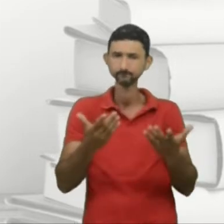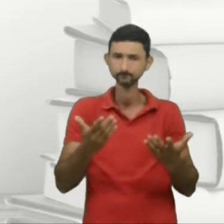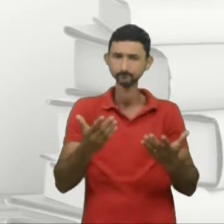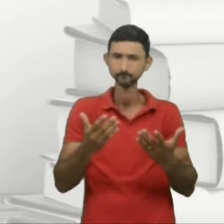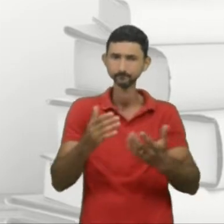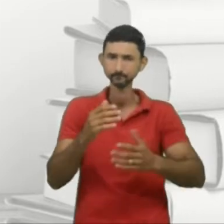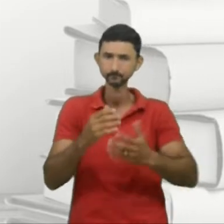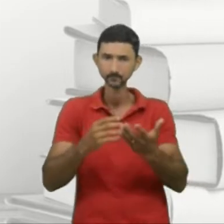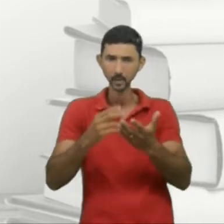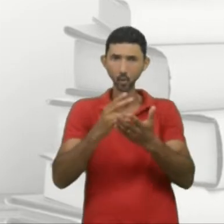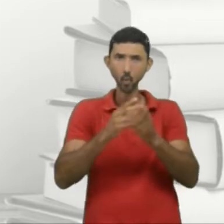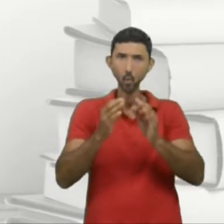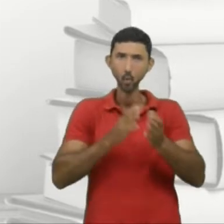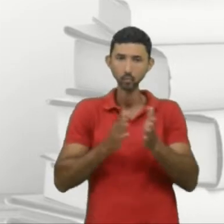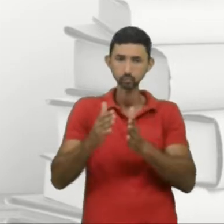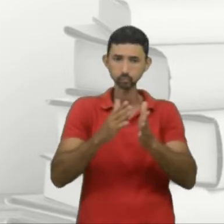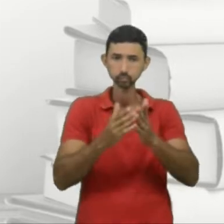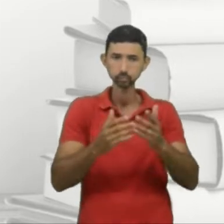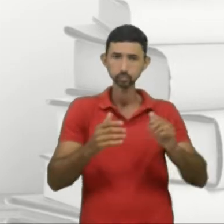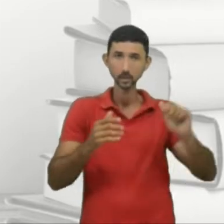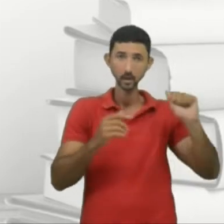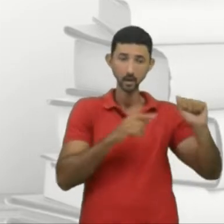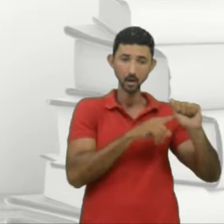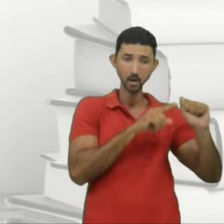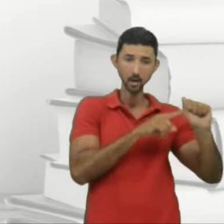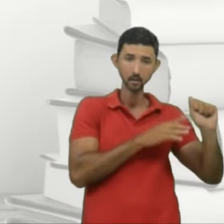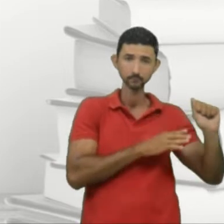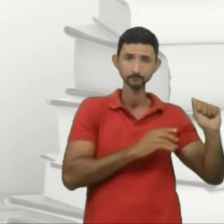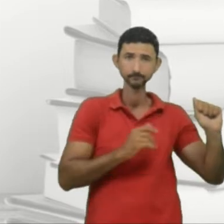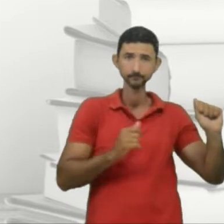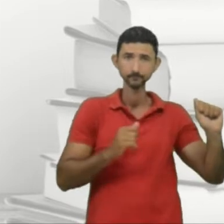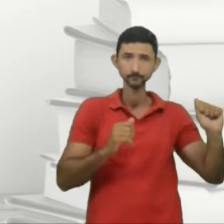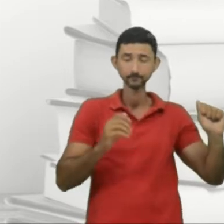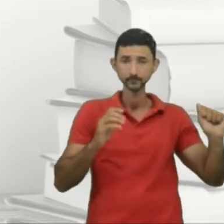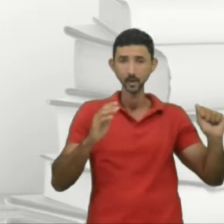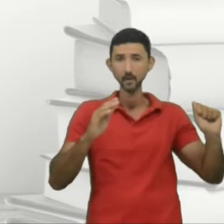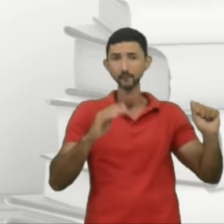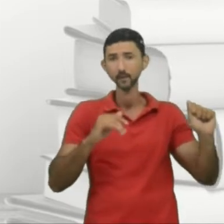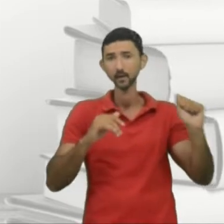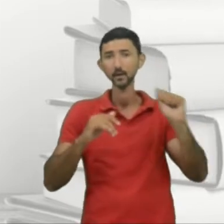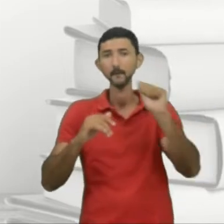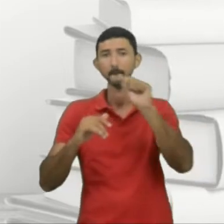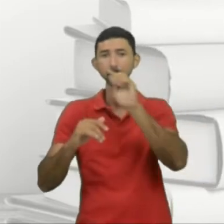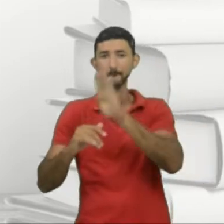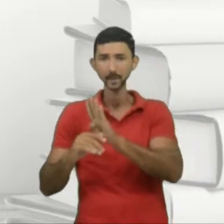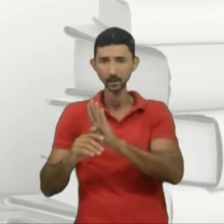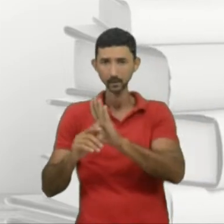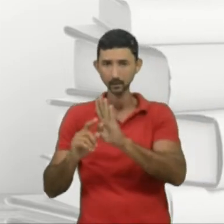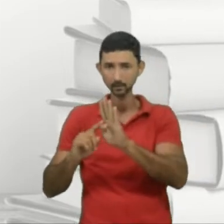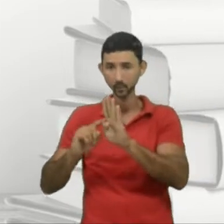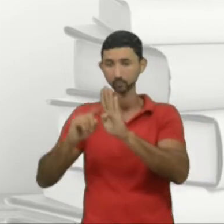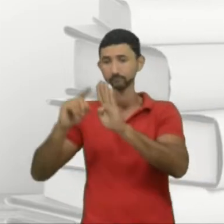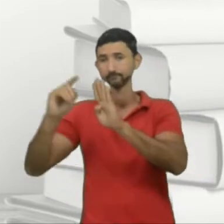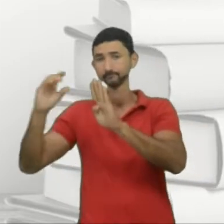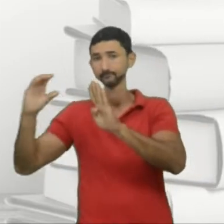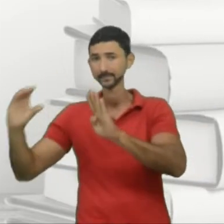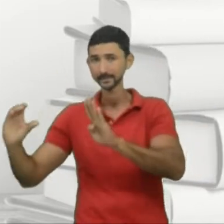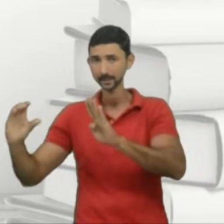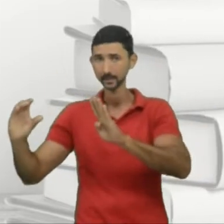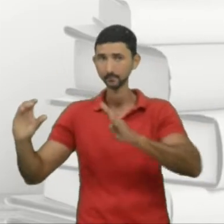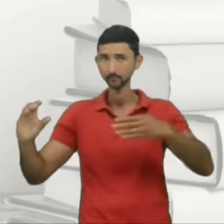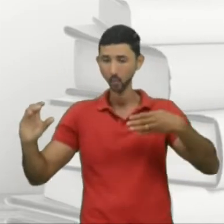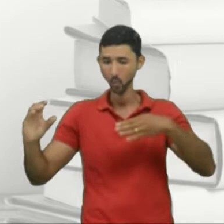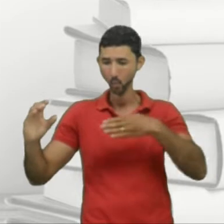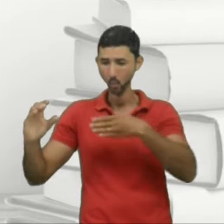Então, vamos desenhar as rodovias que partem da cidade A e chegam a B, e em seguida desenhar as rodovias